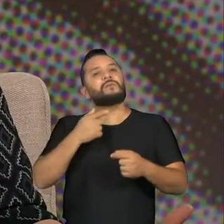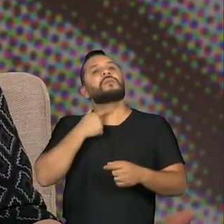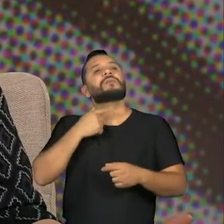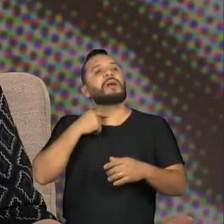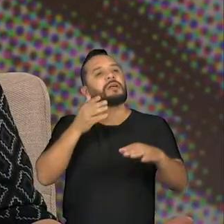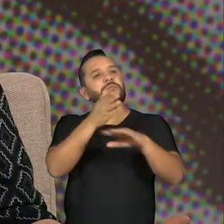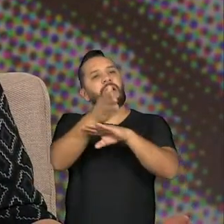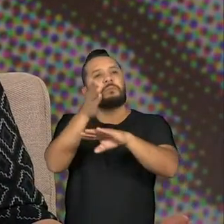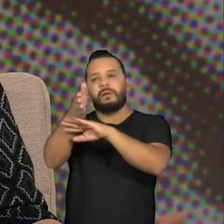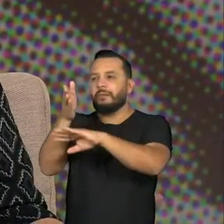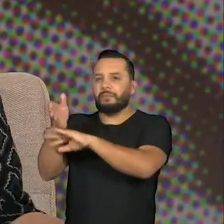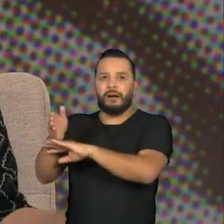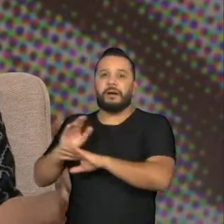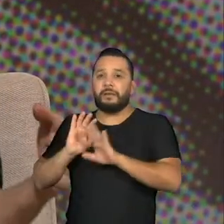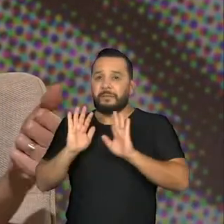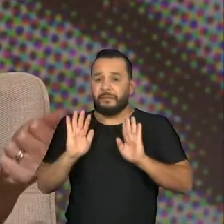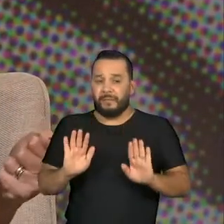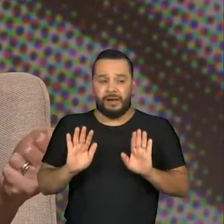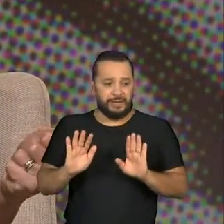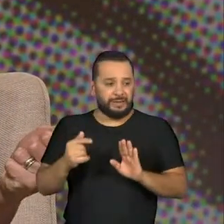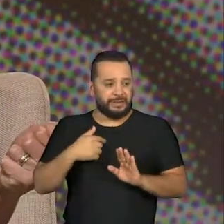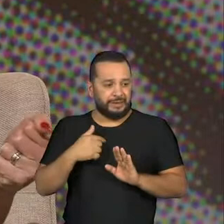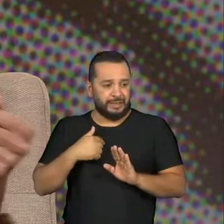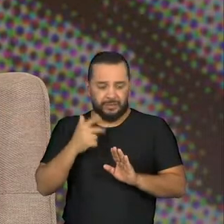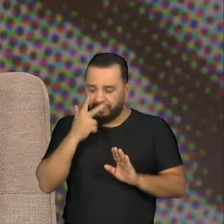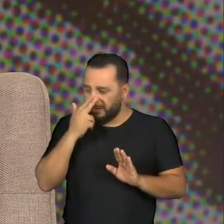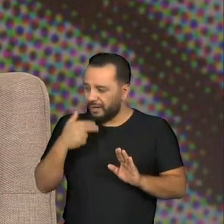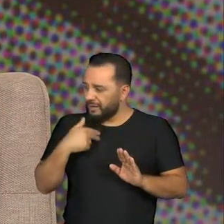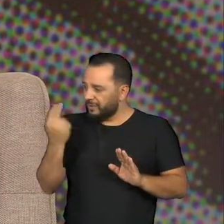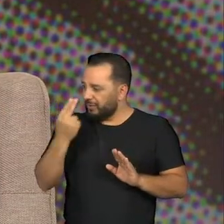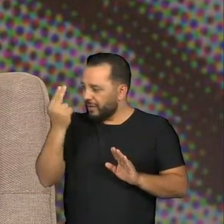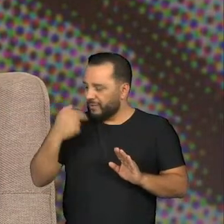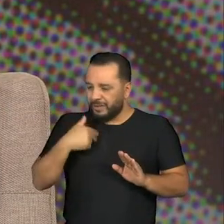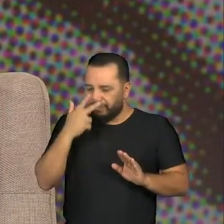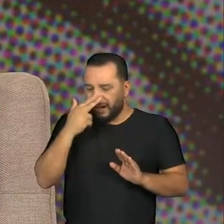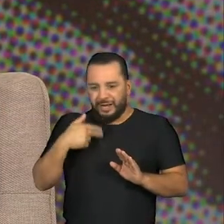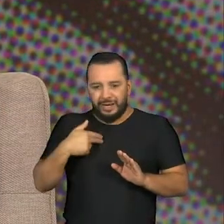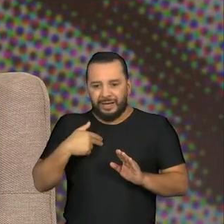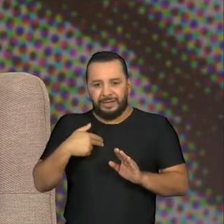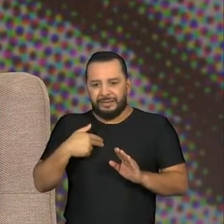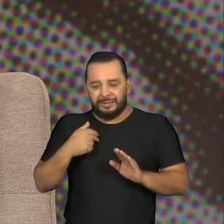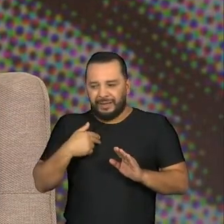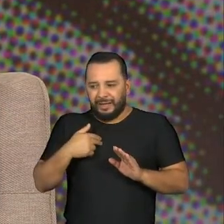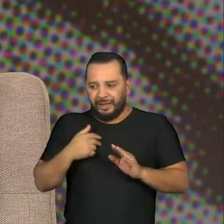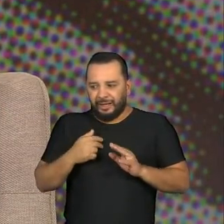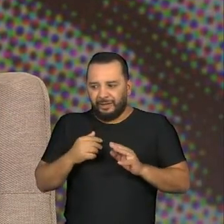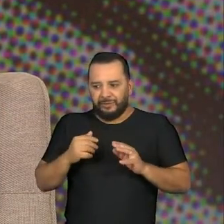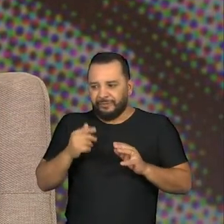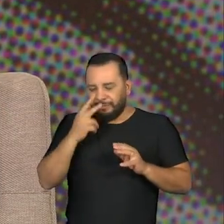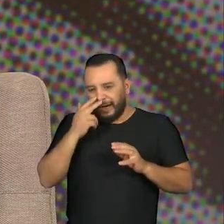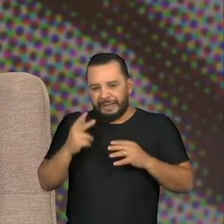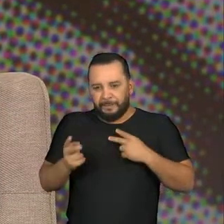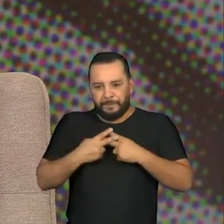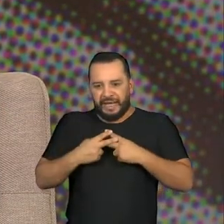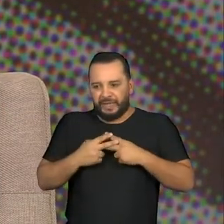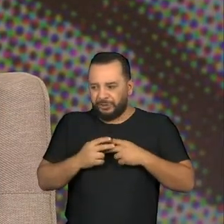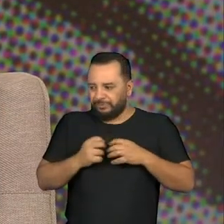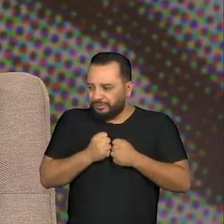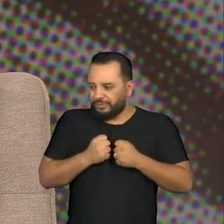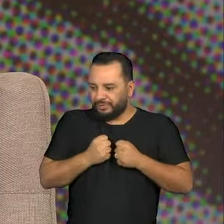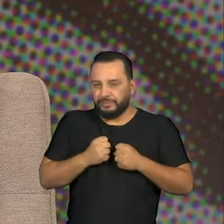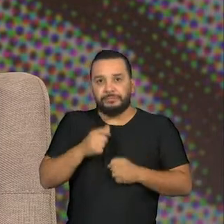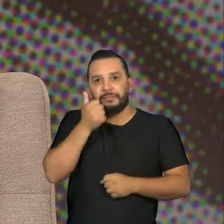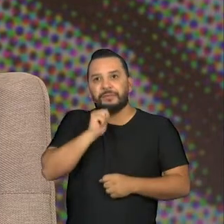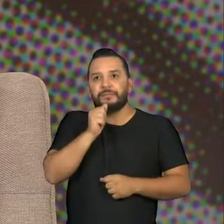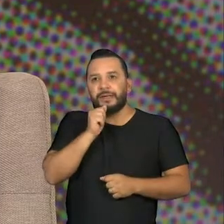eu era muito travada. Minha mãe falou assim, olha, eu vou te levar o primeiro dia, e aí no